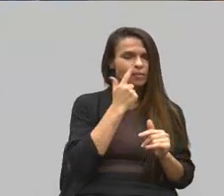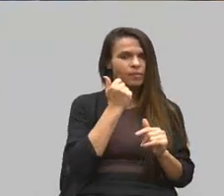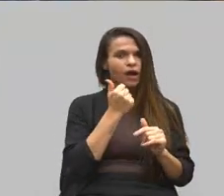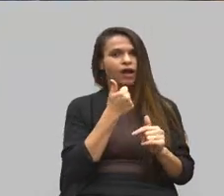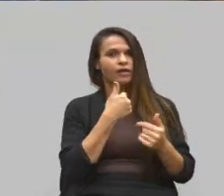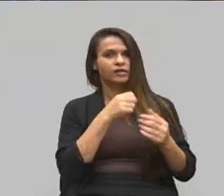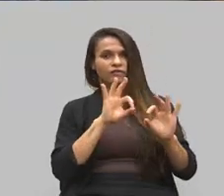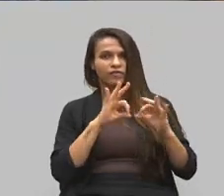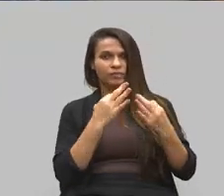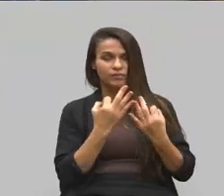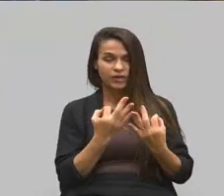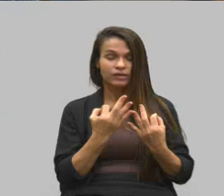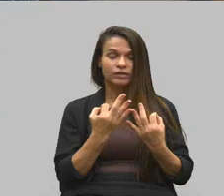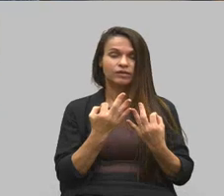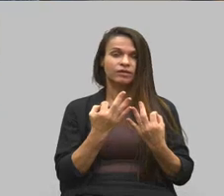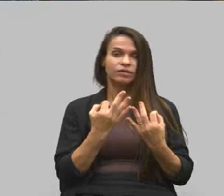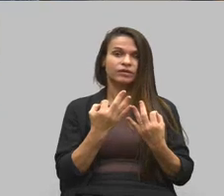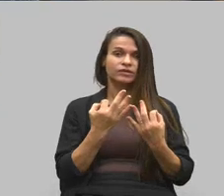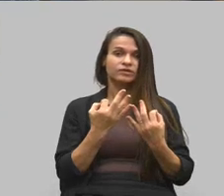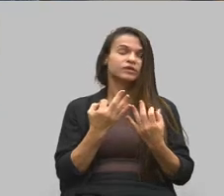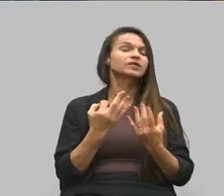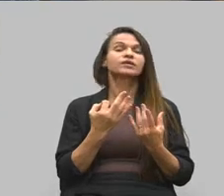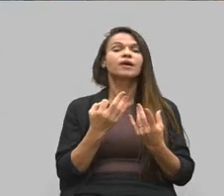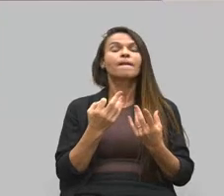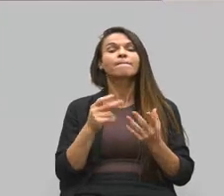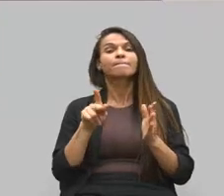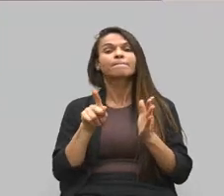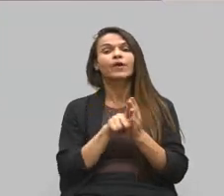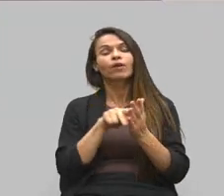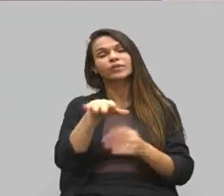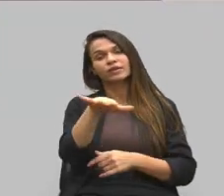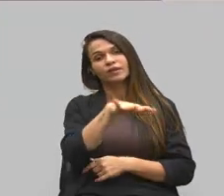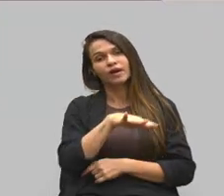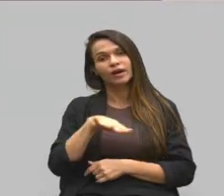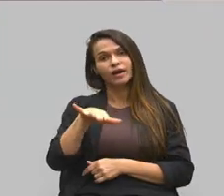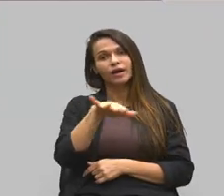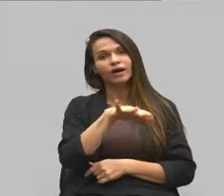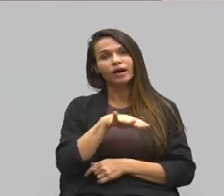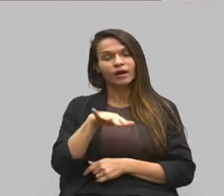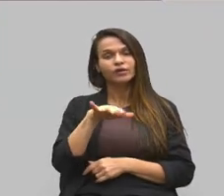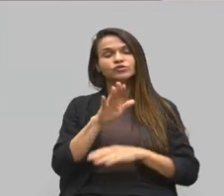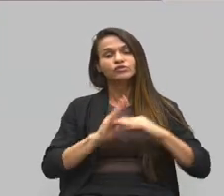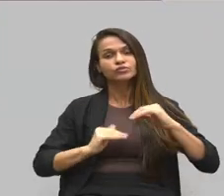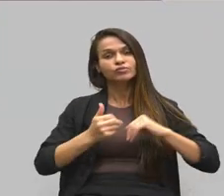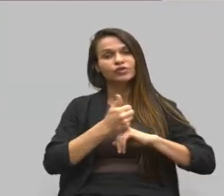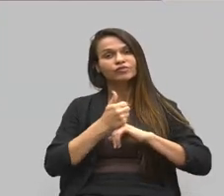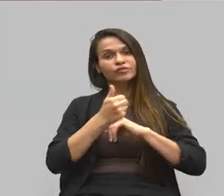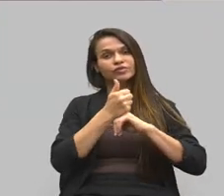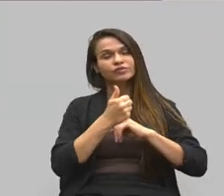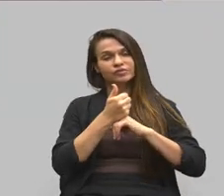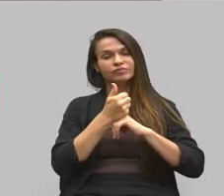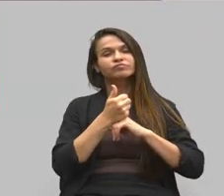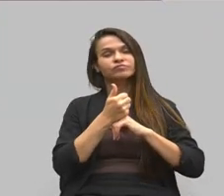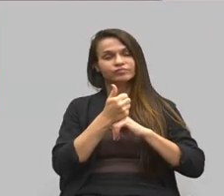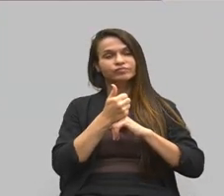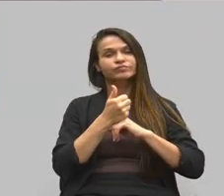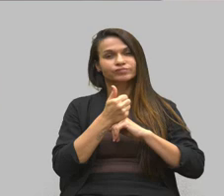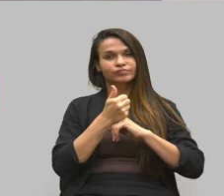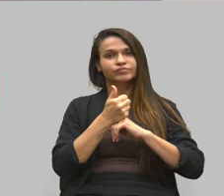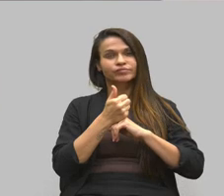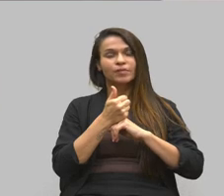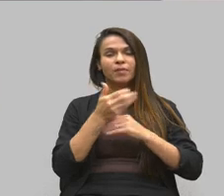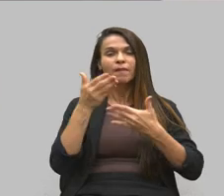e que pertencem à área dos profissionais multi disciplinares pra